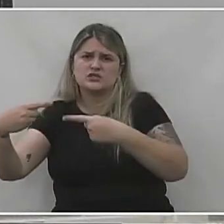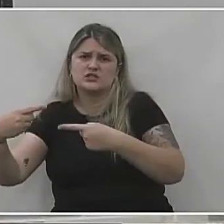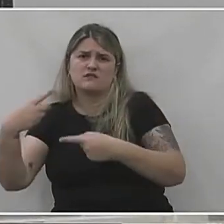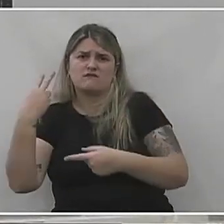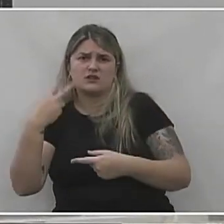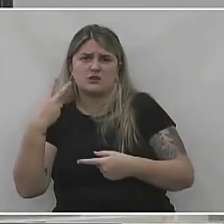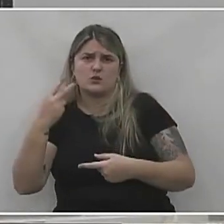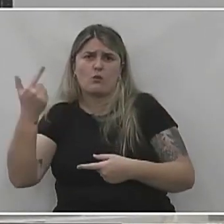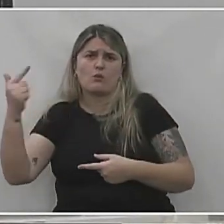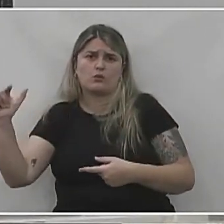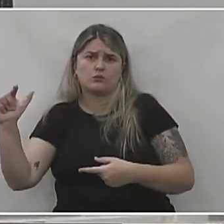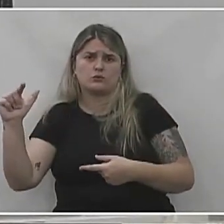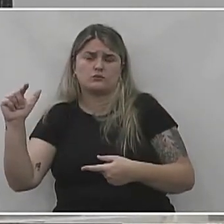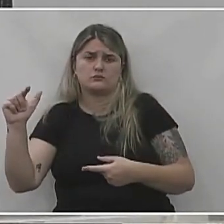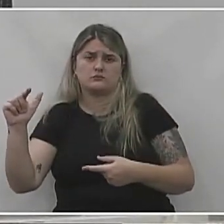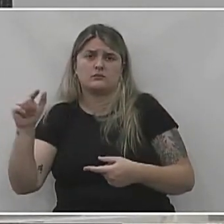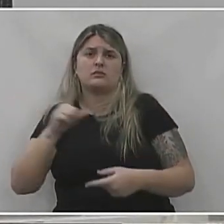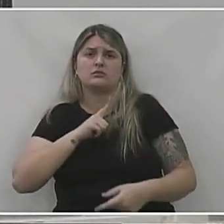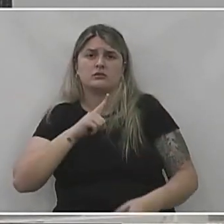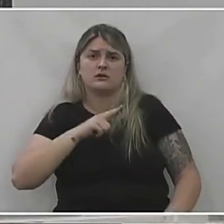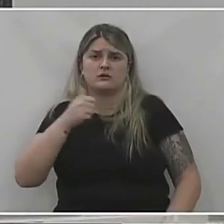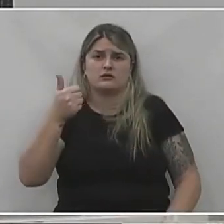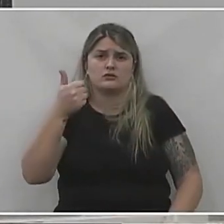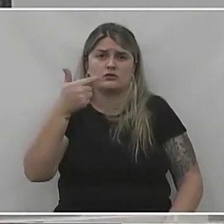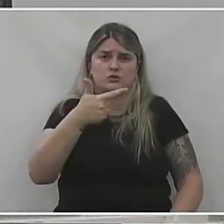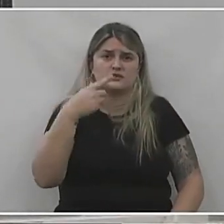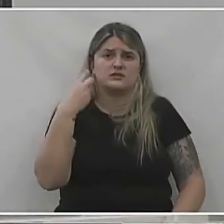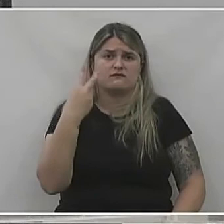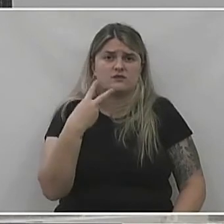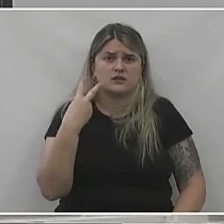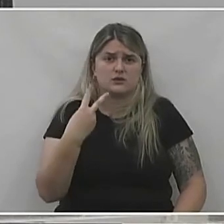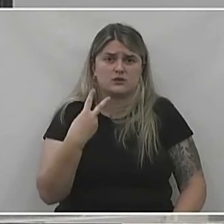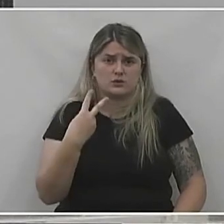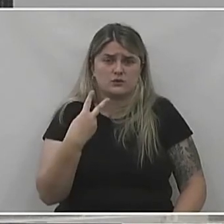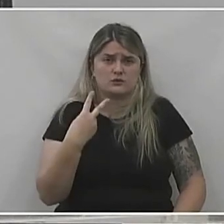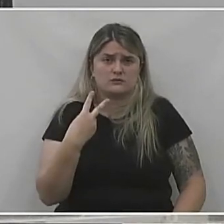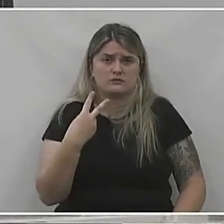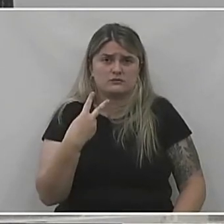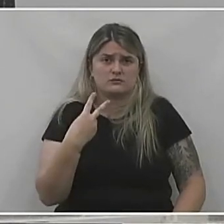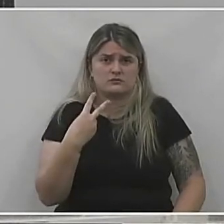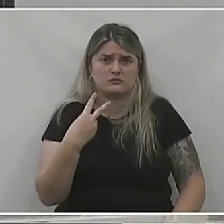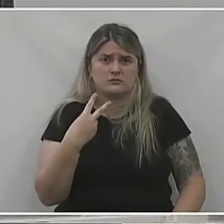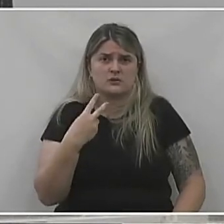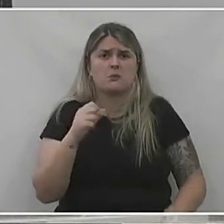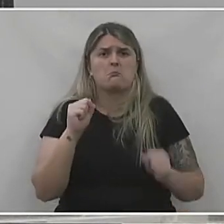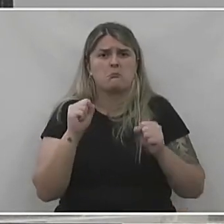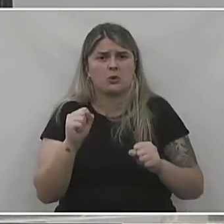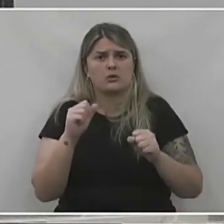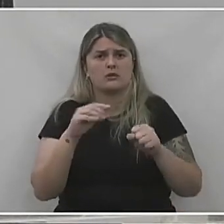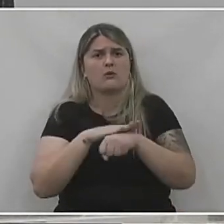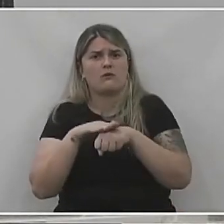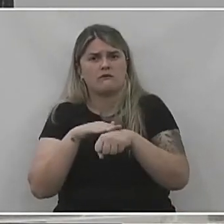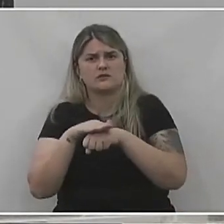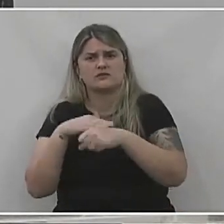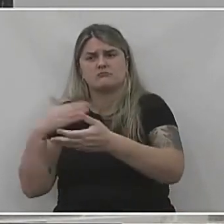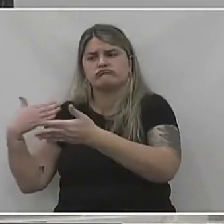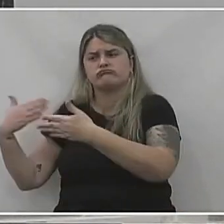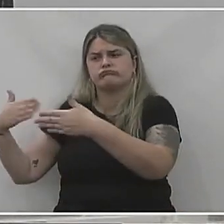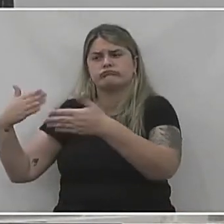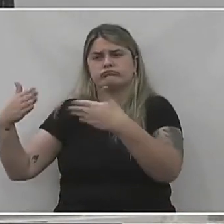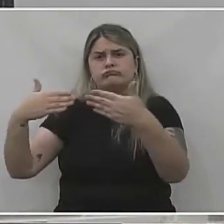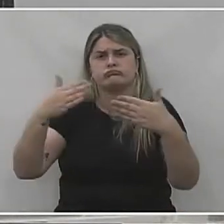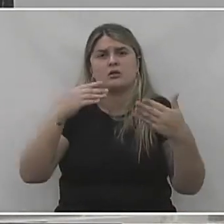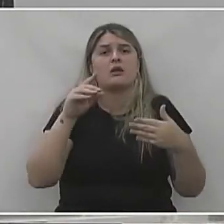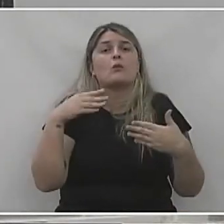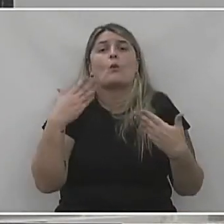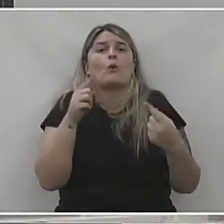seus colegas que estão aqui temos 12 colegas cada um e a gente pode ficar conversando com quem